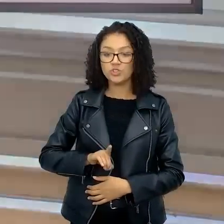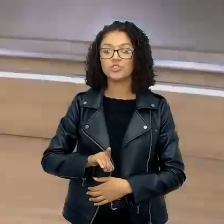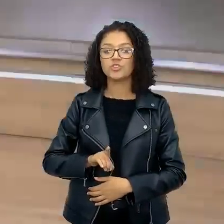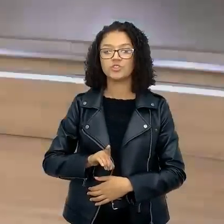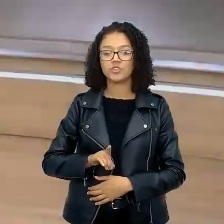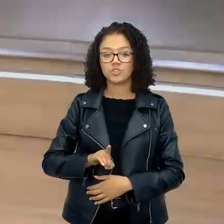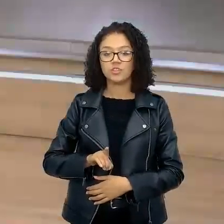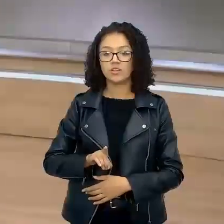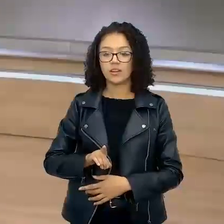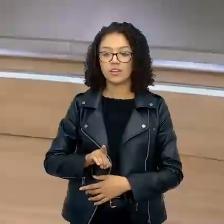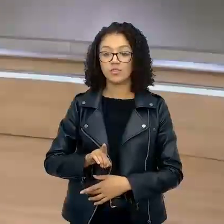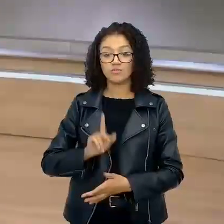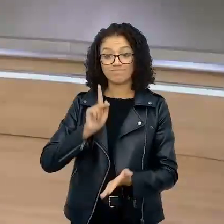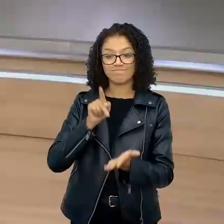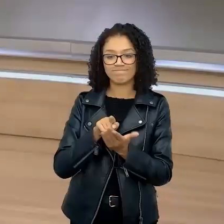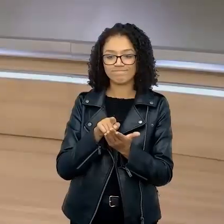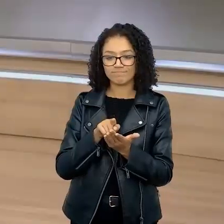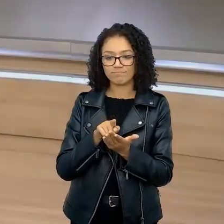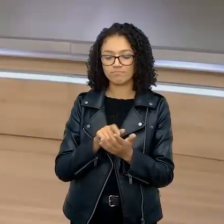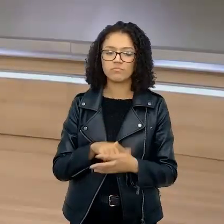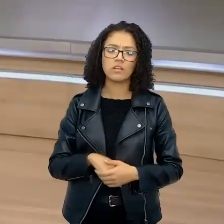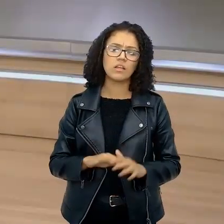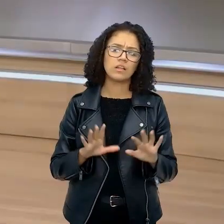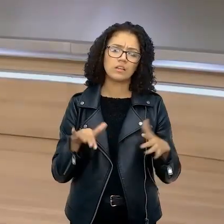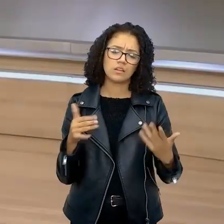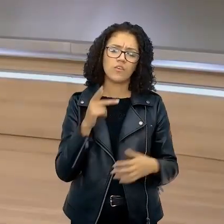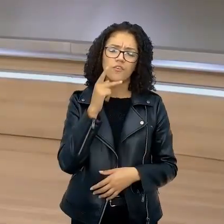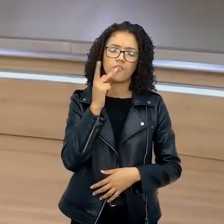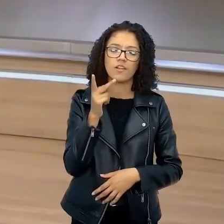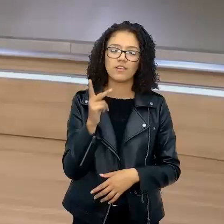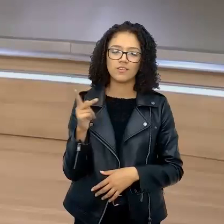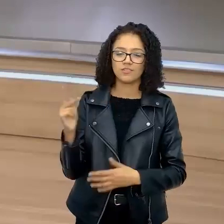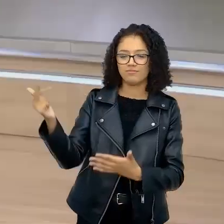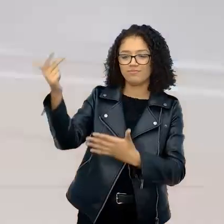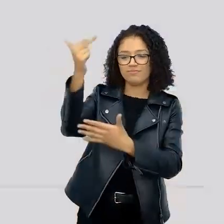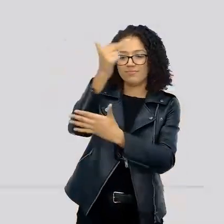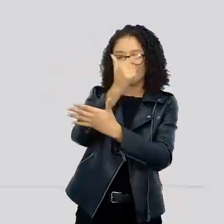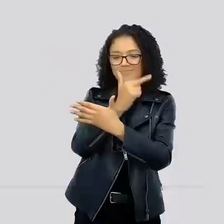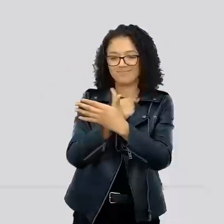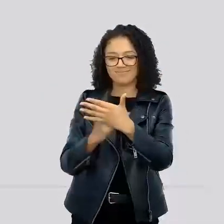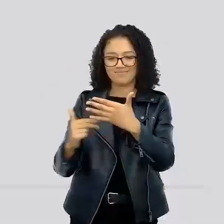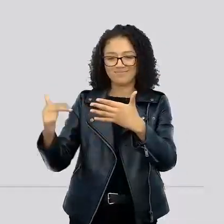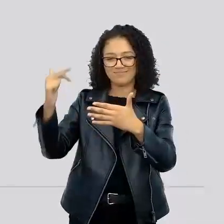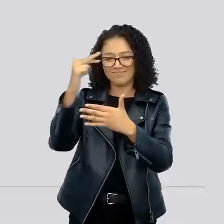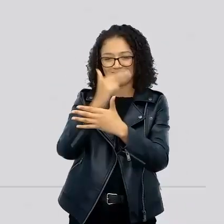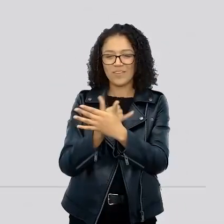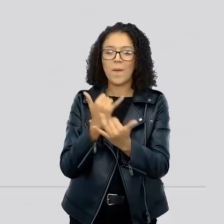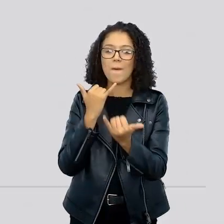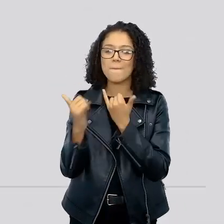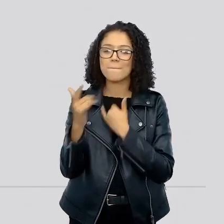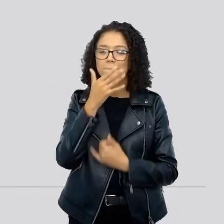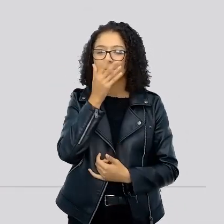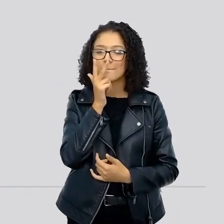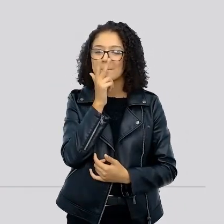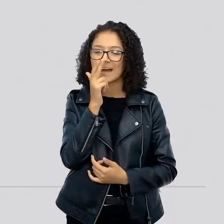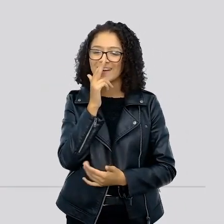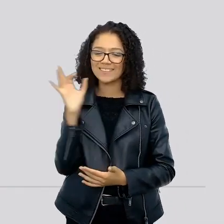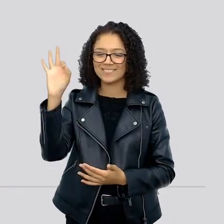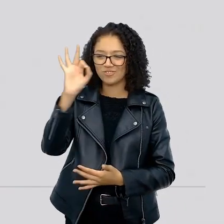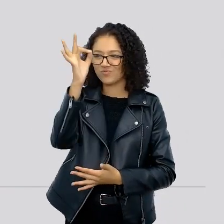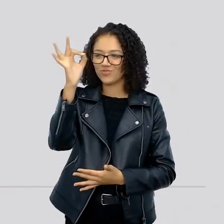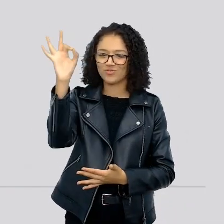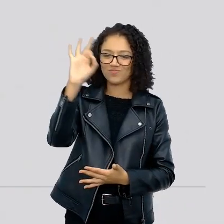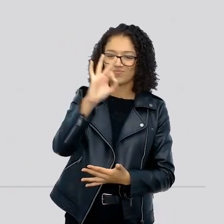garantia desses direitos, tá? Então, quando a gente olha aqui esse desenho, né, que parece uma colmeia, né? Cada